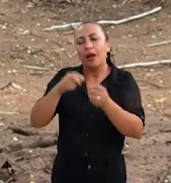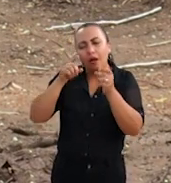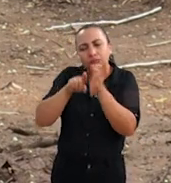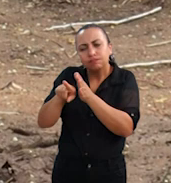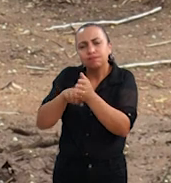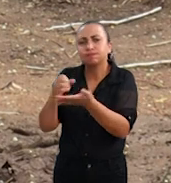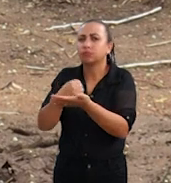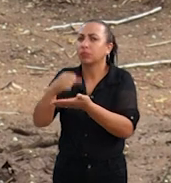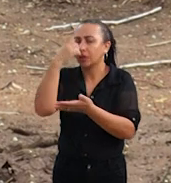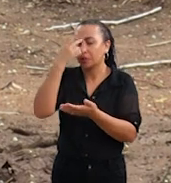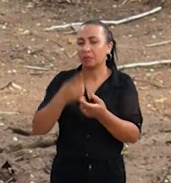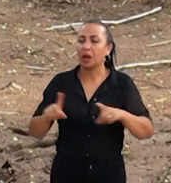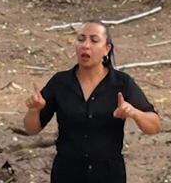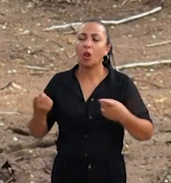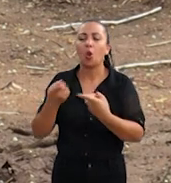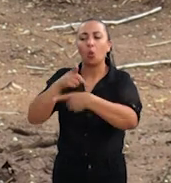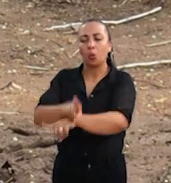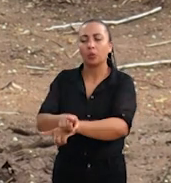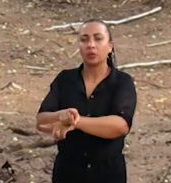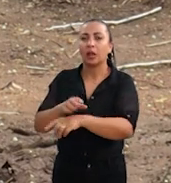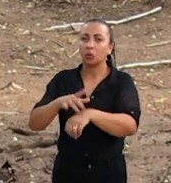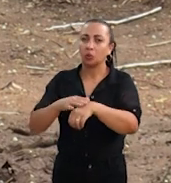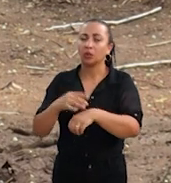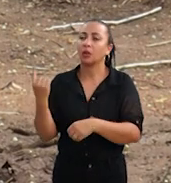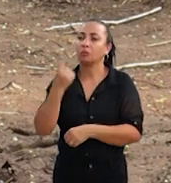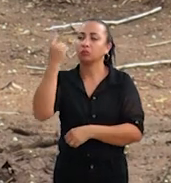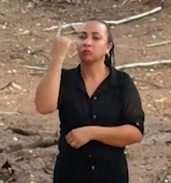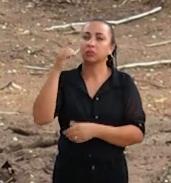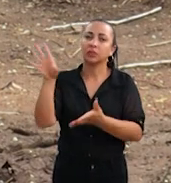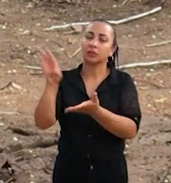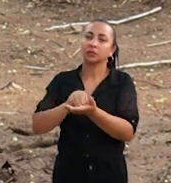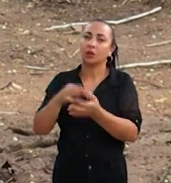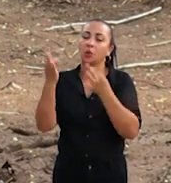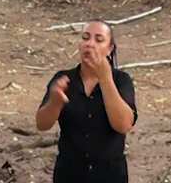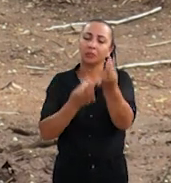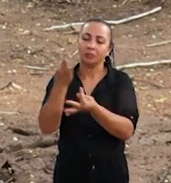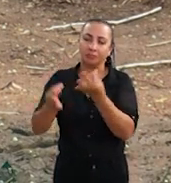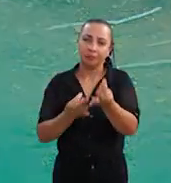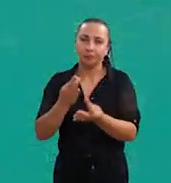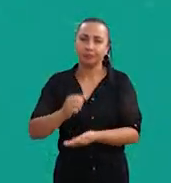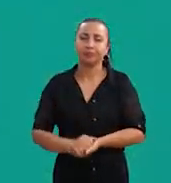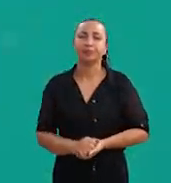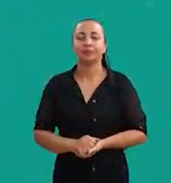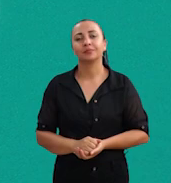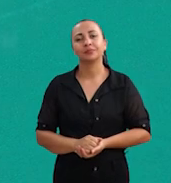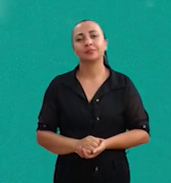dedicaram a descobrir uma droga alternativa para combater a doença e aumentar a adesão ao tratamento.